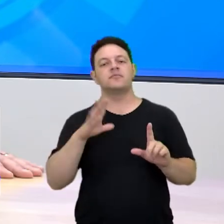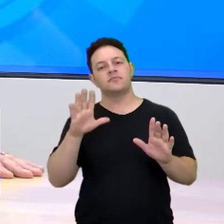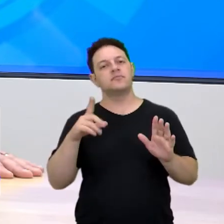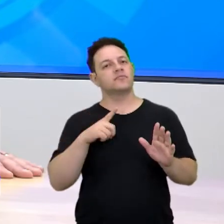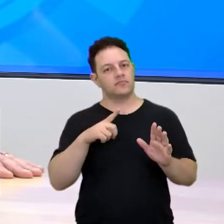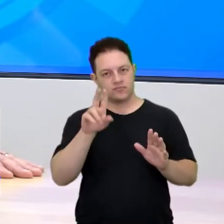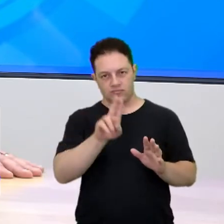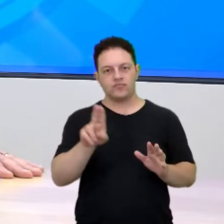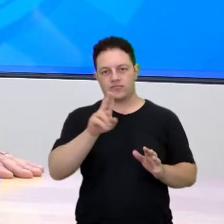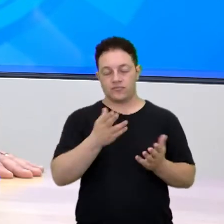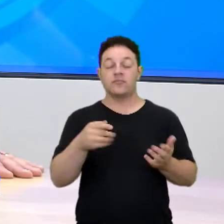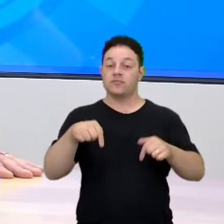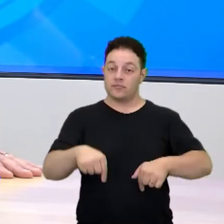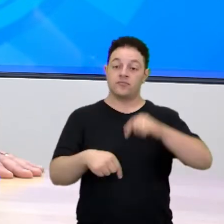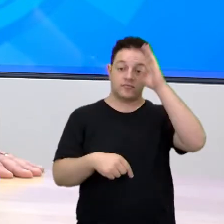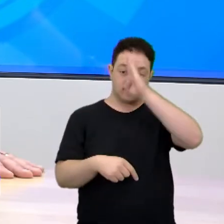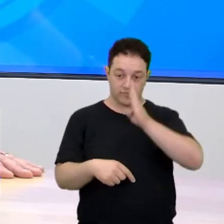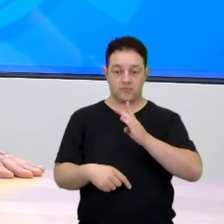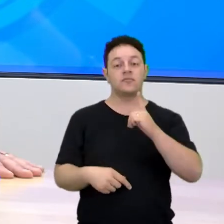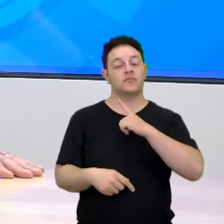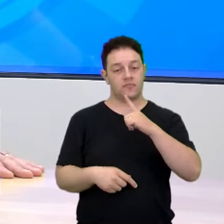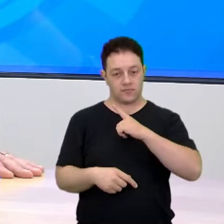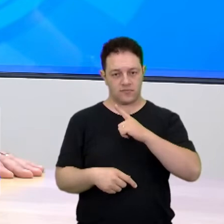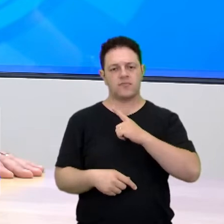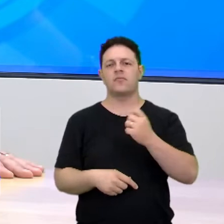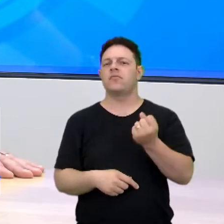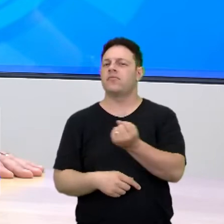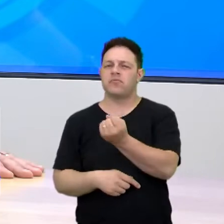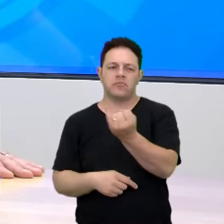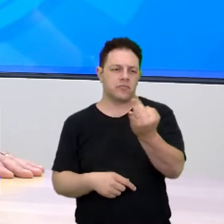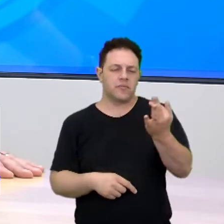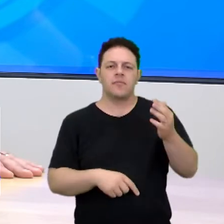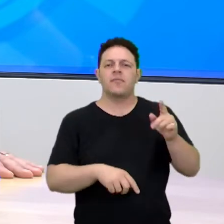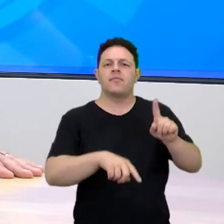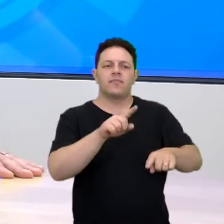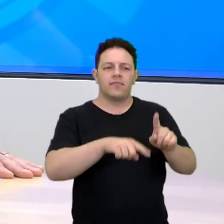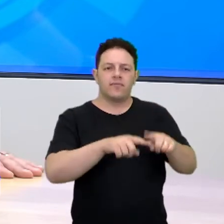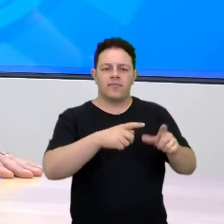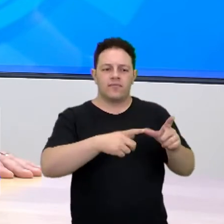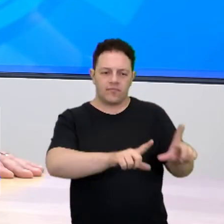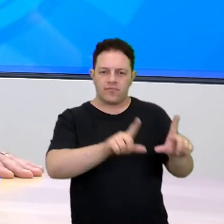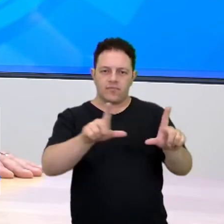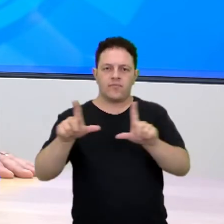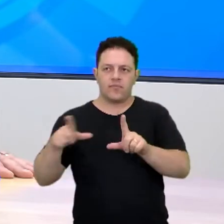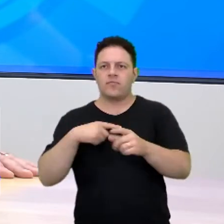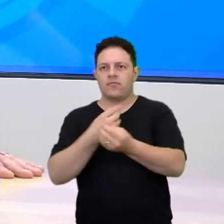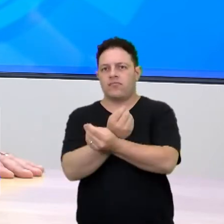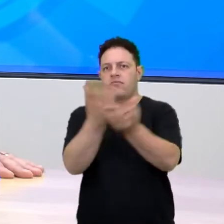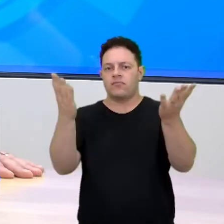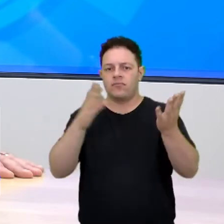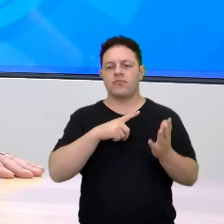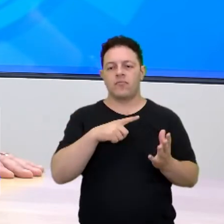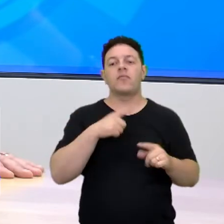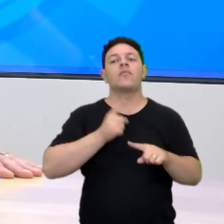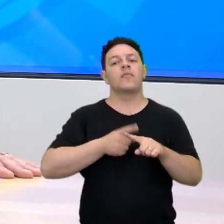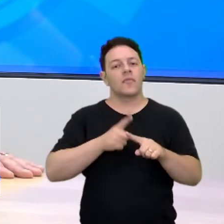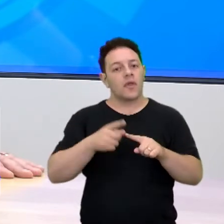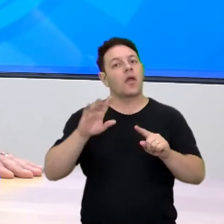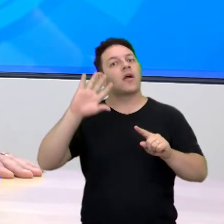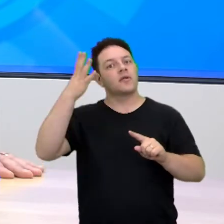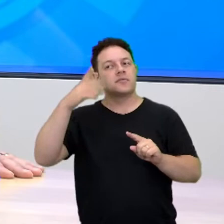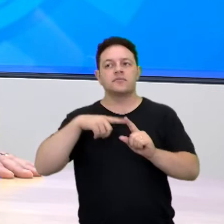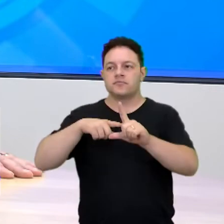aparelho. E aqui no Brasil nós temos aí também vários aparelhos distribuídos aí, porque nós temos também, né,